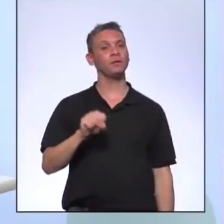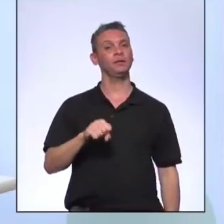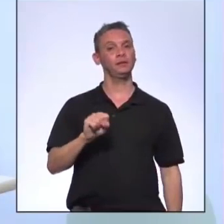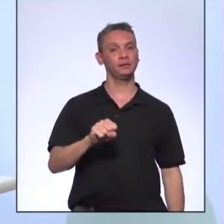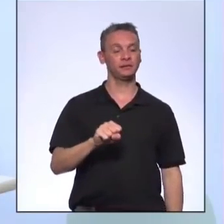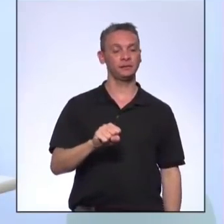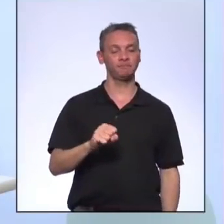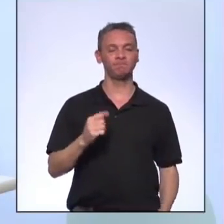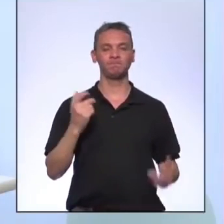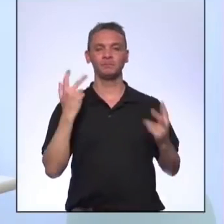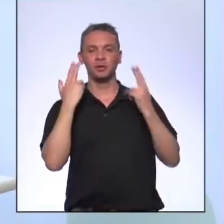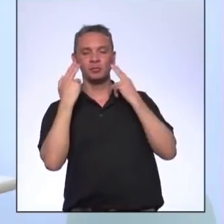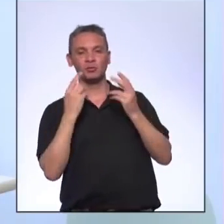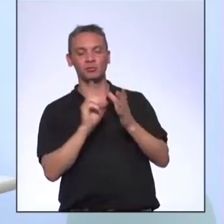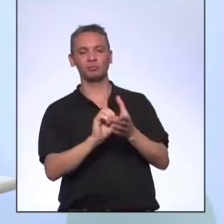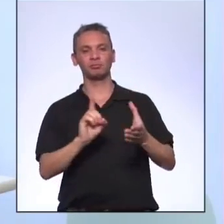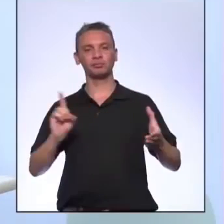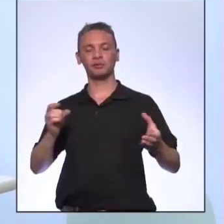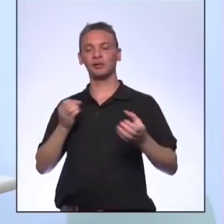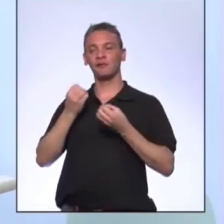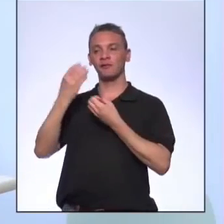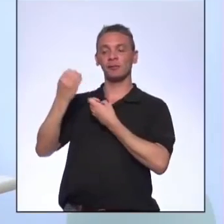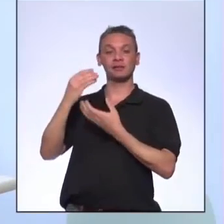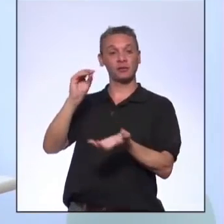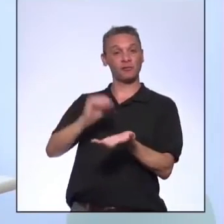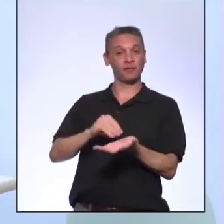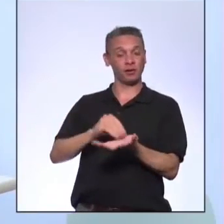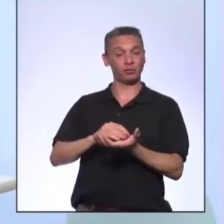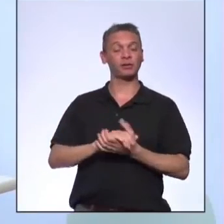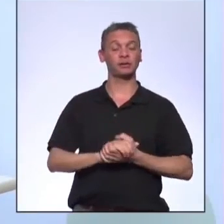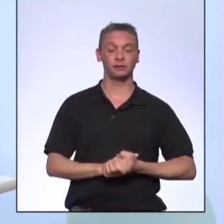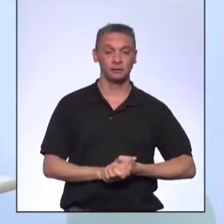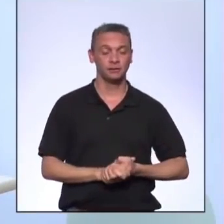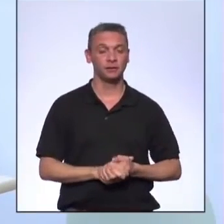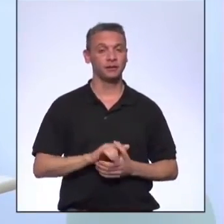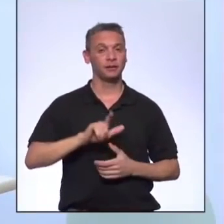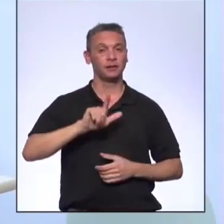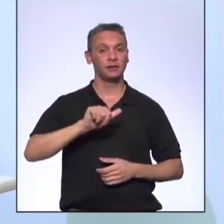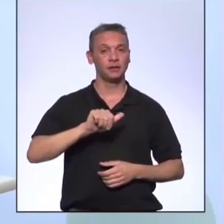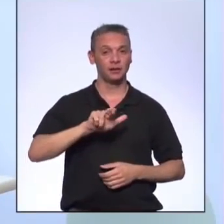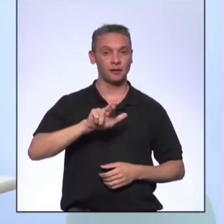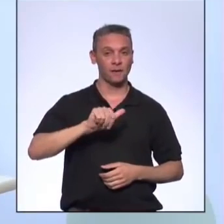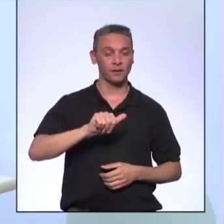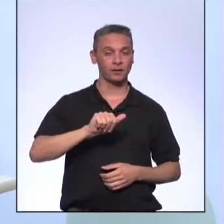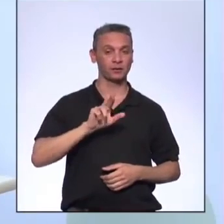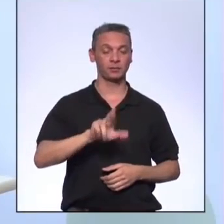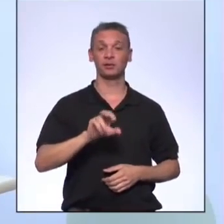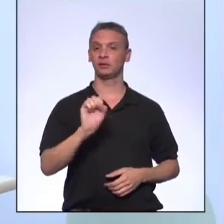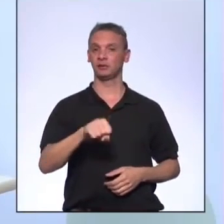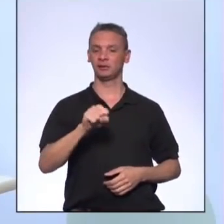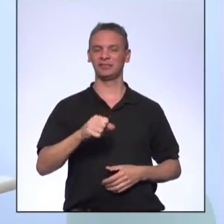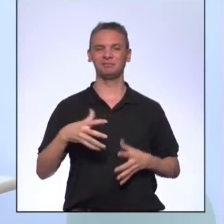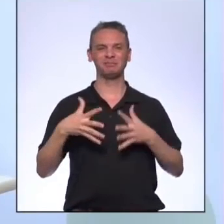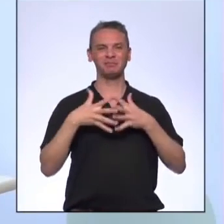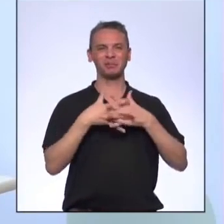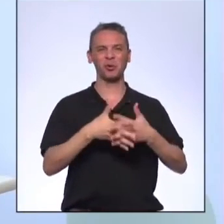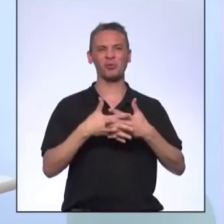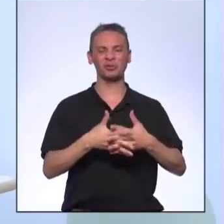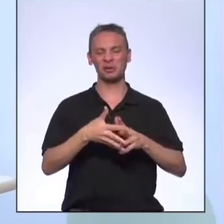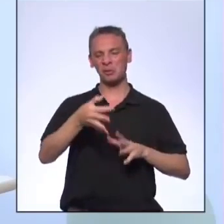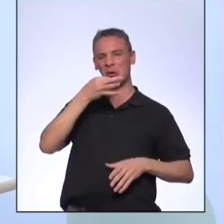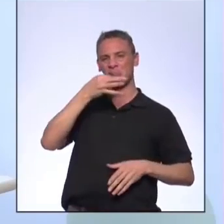senso comum, alienação e desinformação. Que legal. A Laura Sampaio diz sim, confusão, muitas opiniões